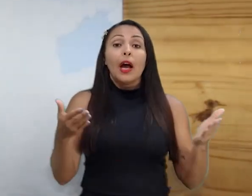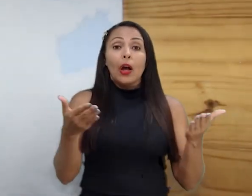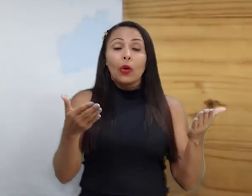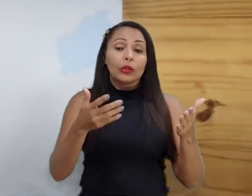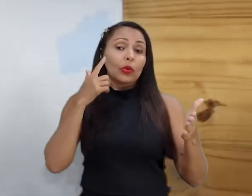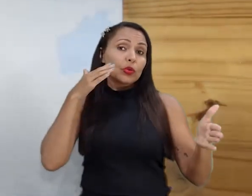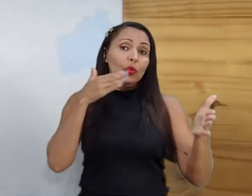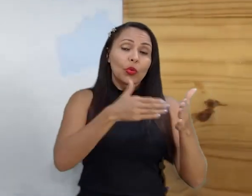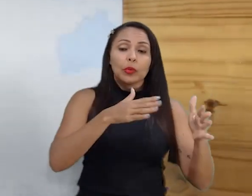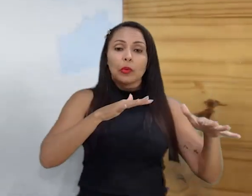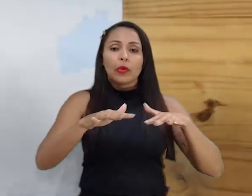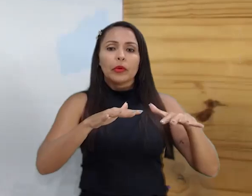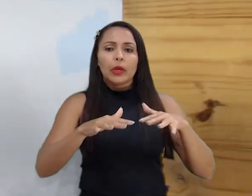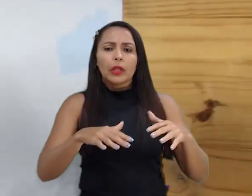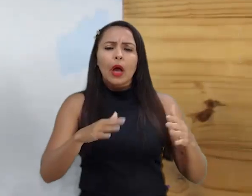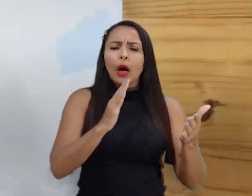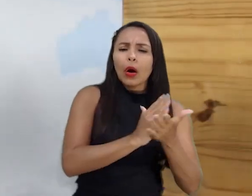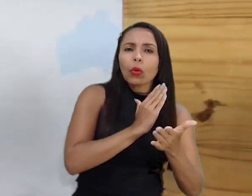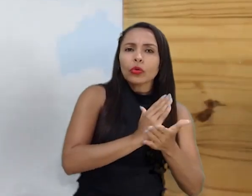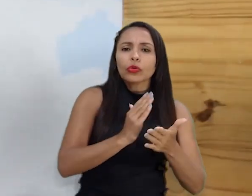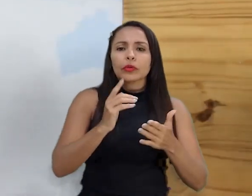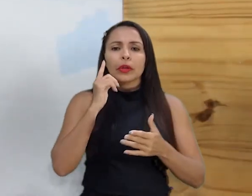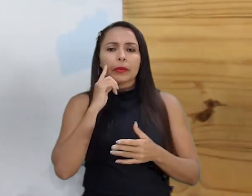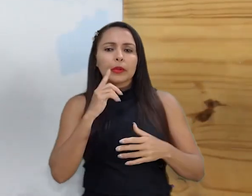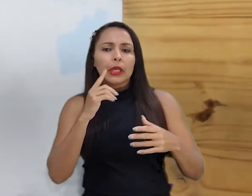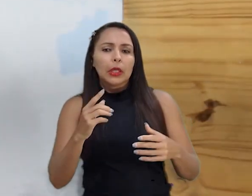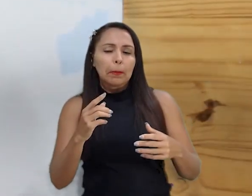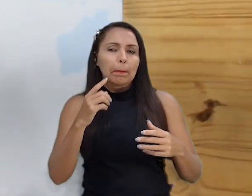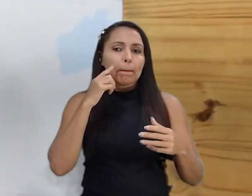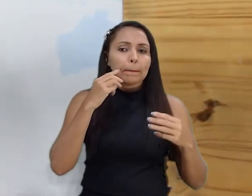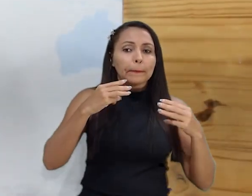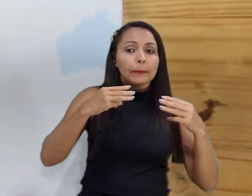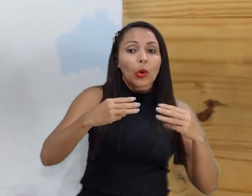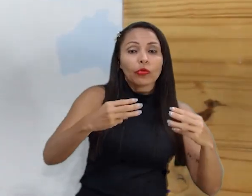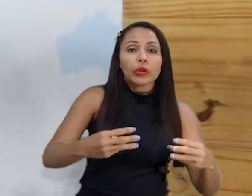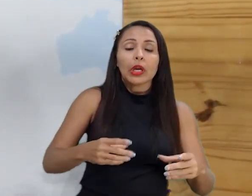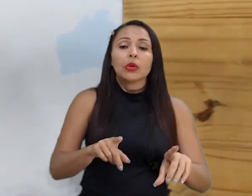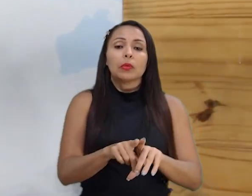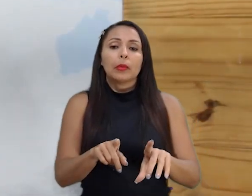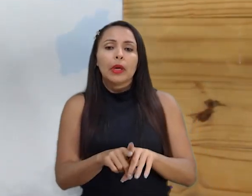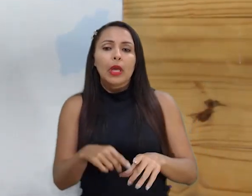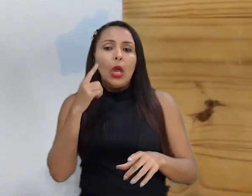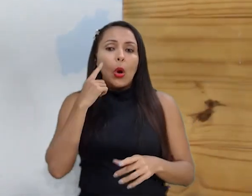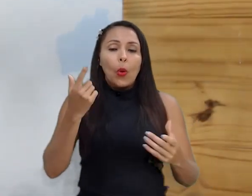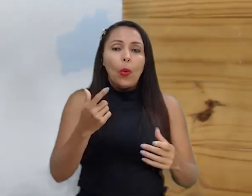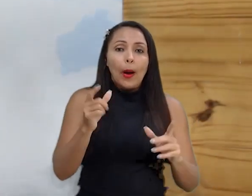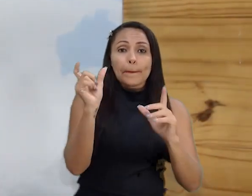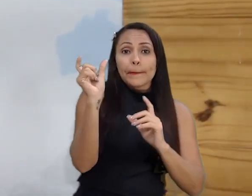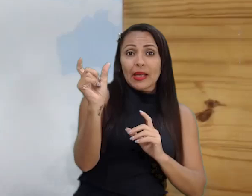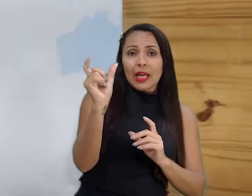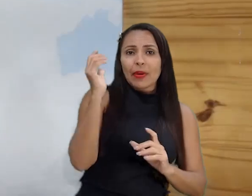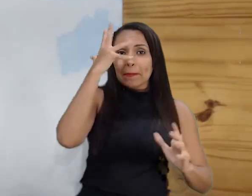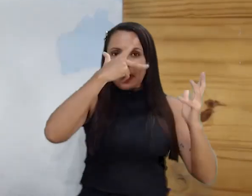último movimento, né? Alguns consideram por distel, outros por distil, é uma palavra holandesa que vem de belo,